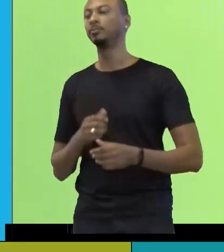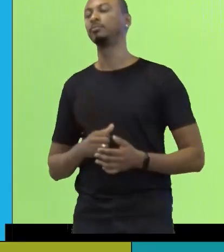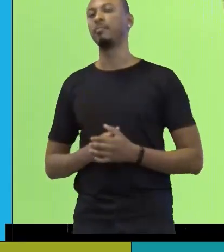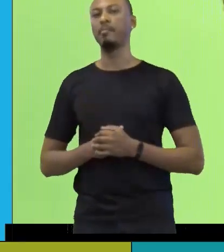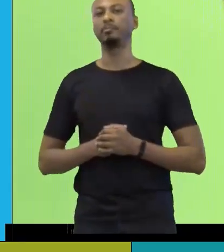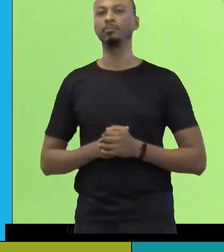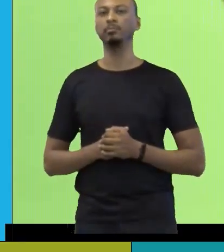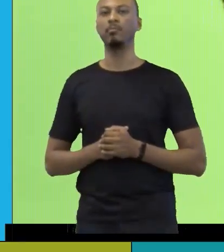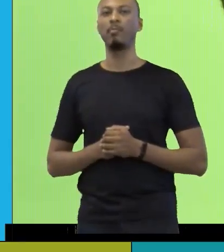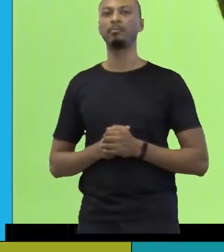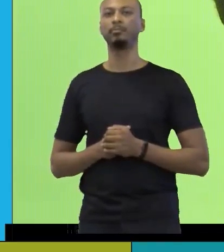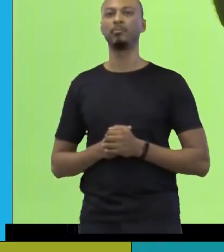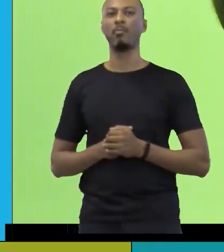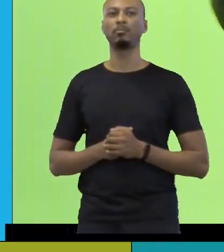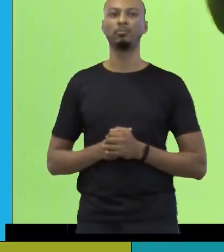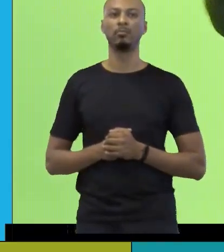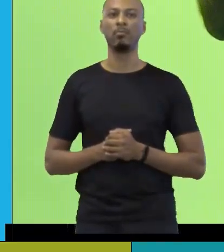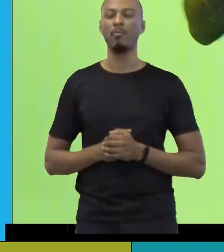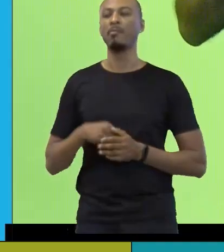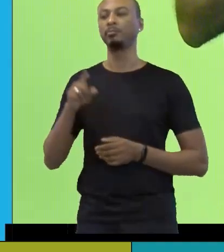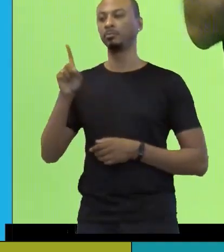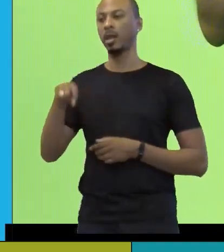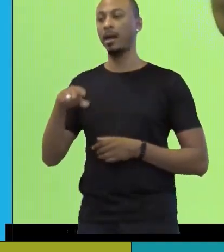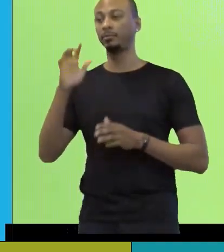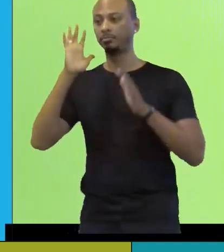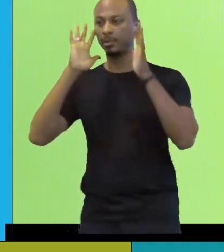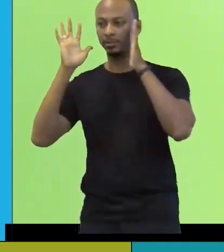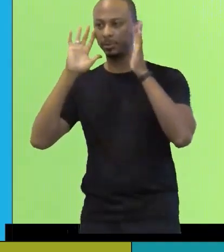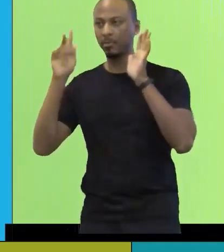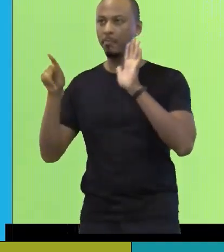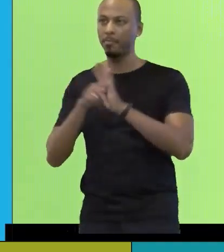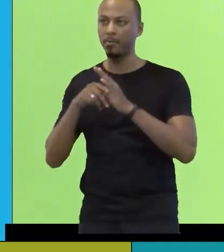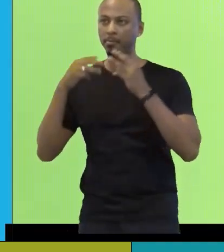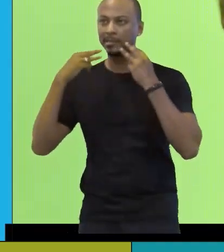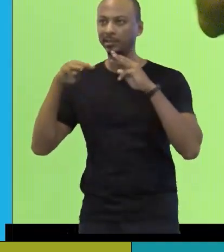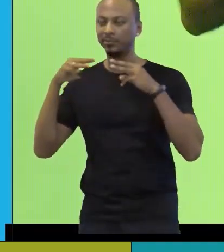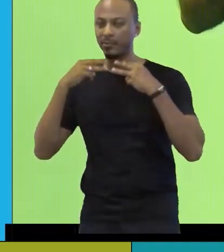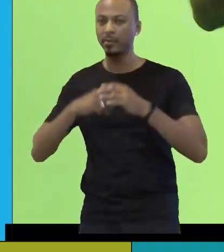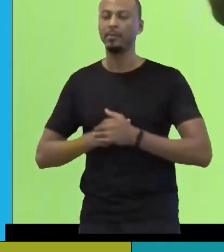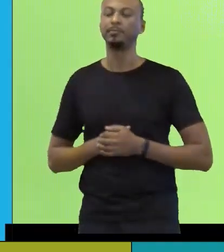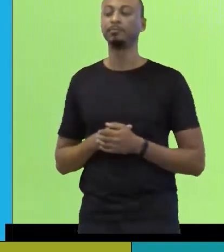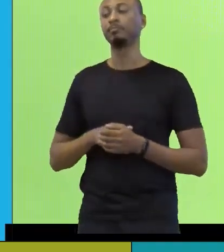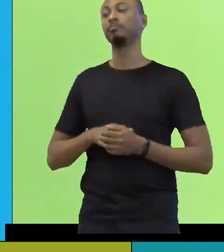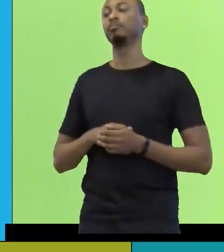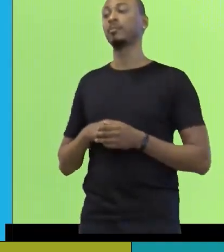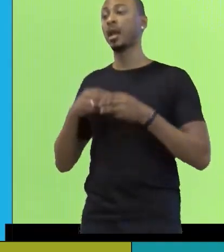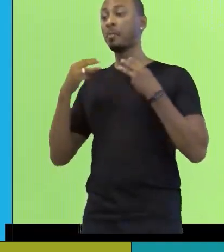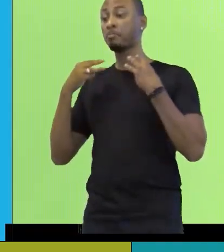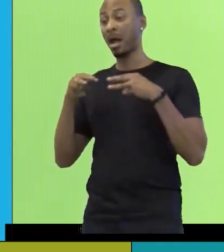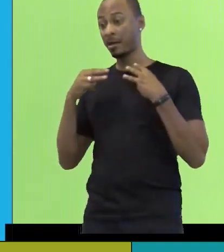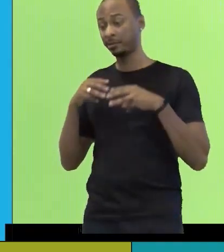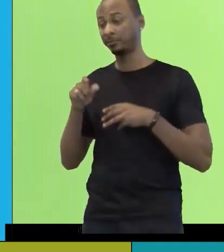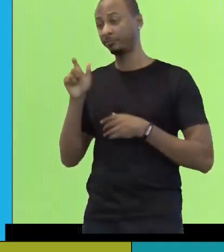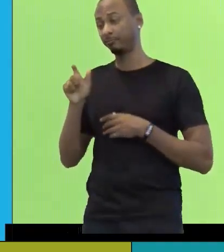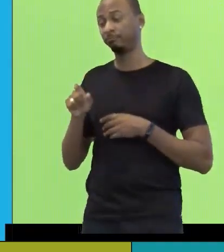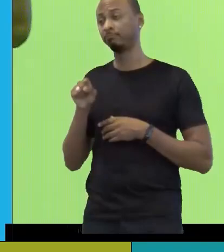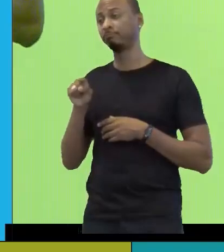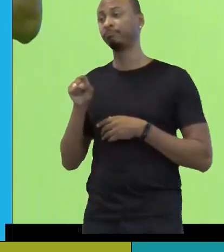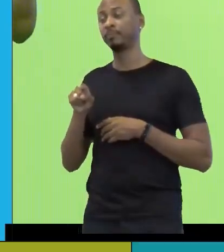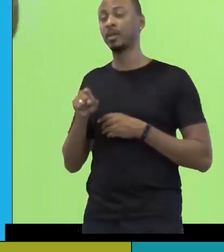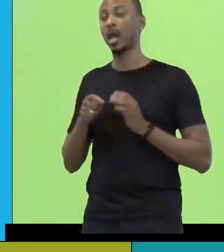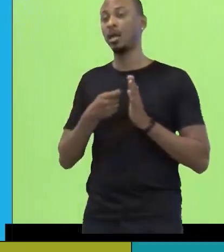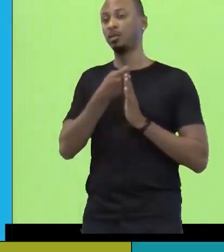isso? Isso é Maquiavel. Maquiavel, ele vai escrever nesse período duas